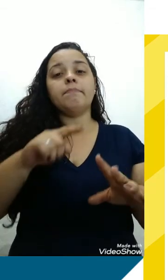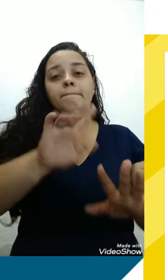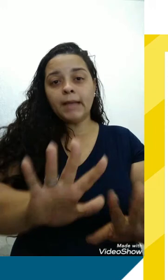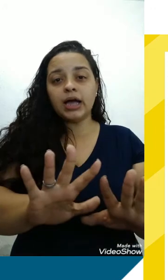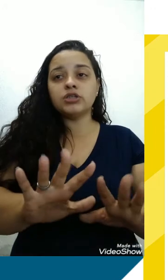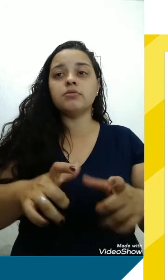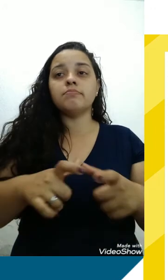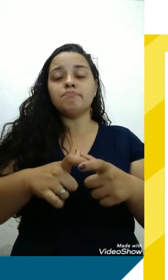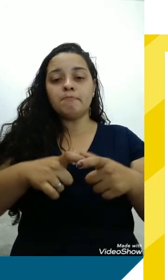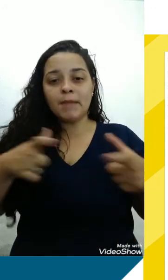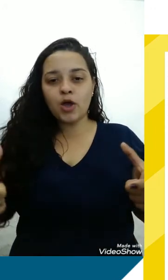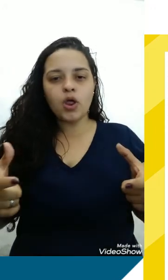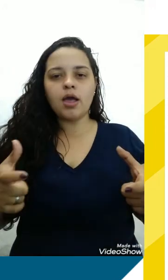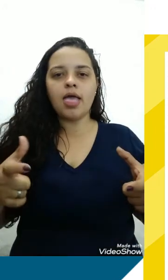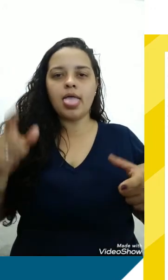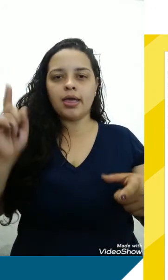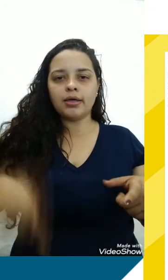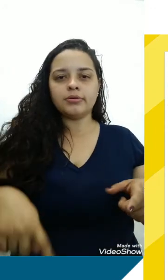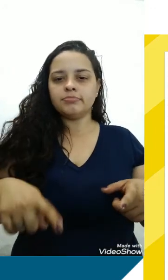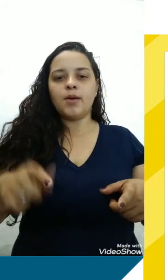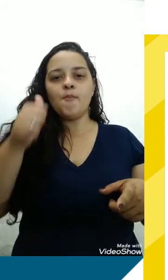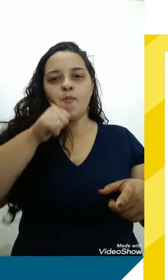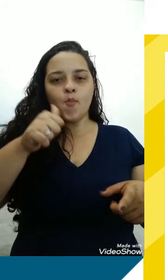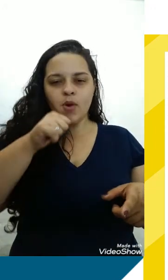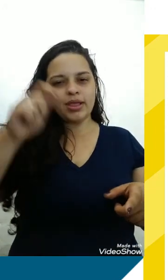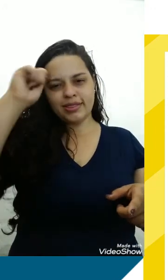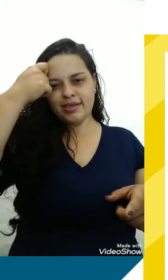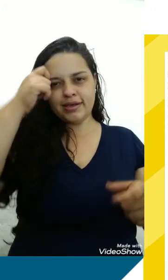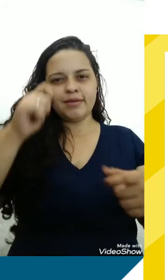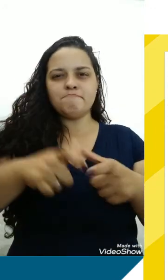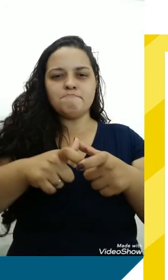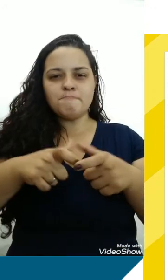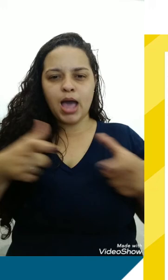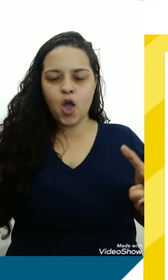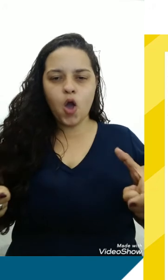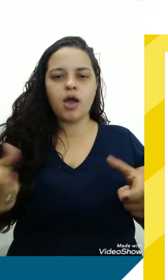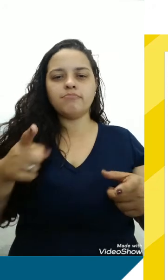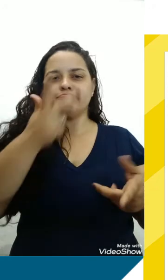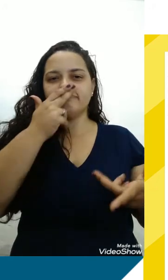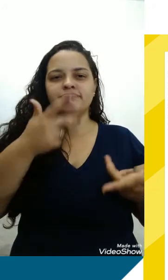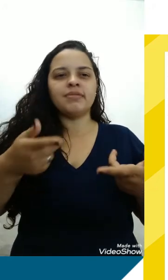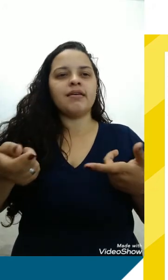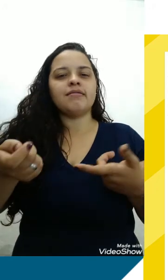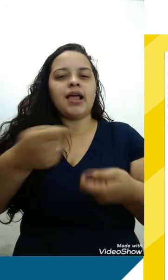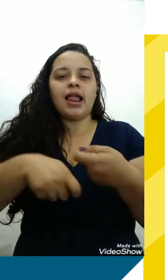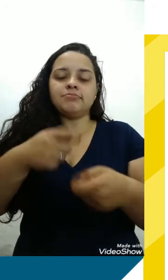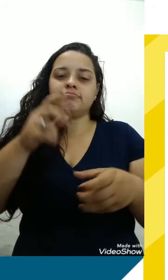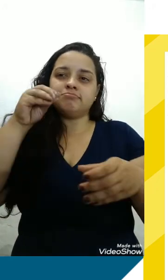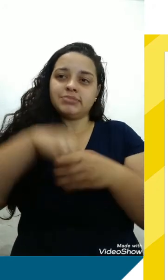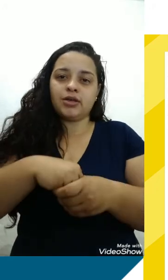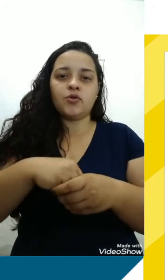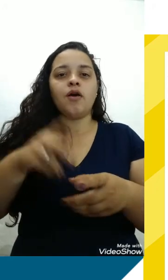a presença majoritária era a de mulheres negras escravizadas. É essa a relação que a questão pede quando fala lá